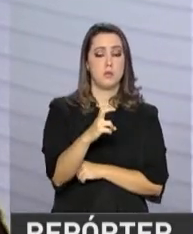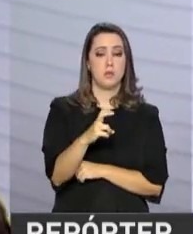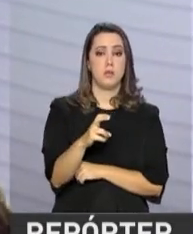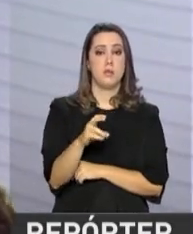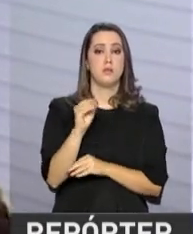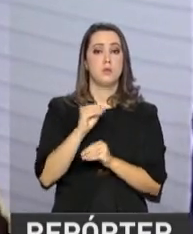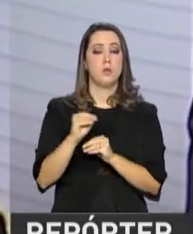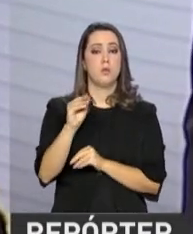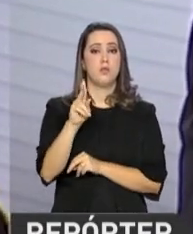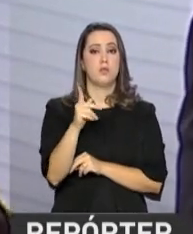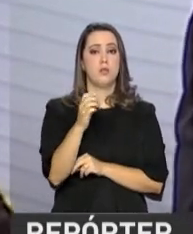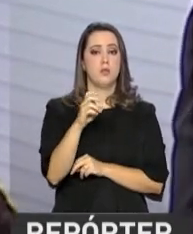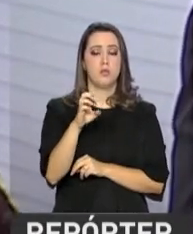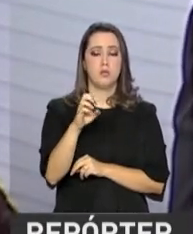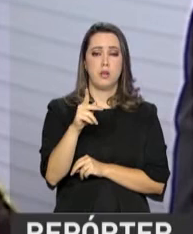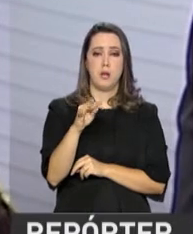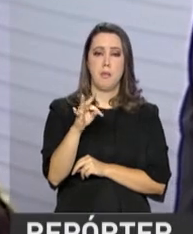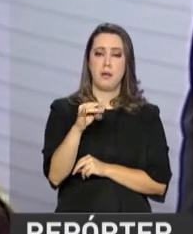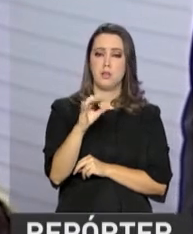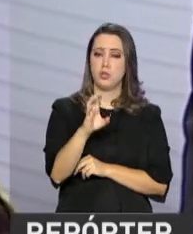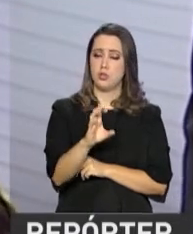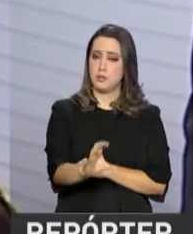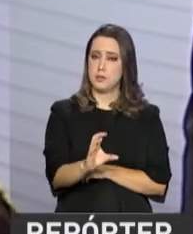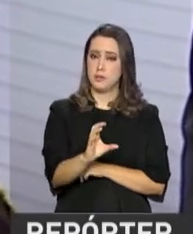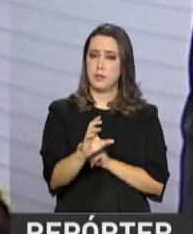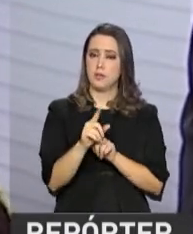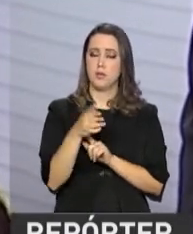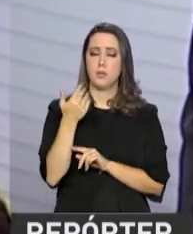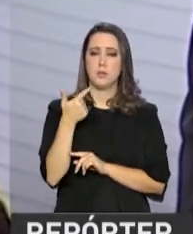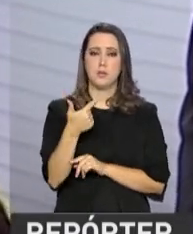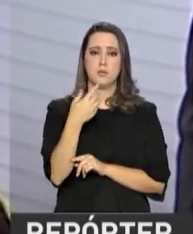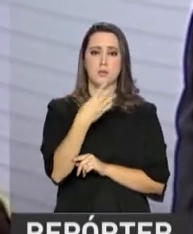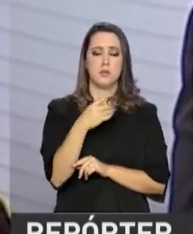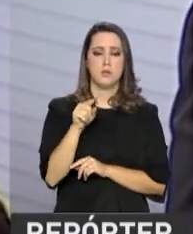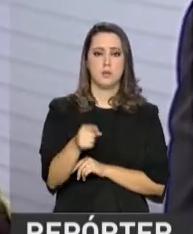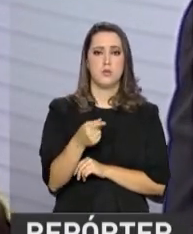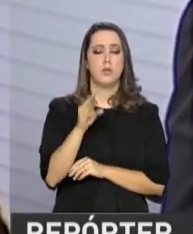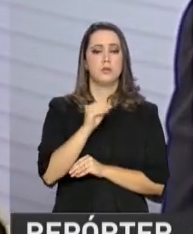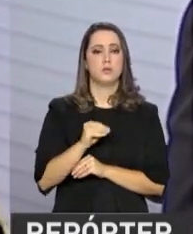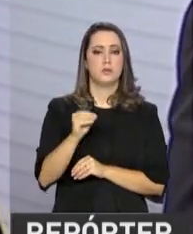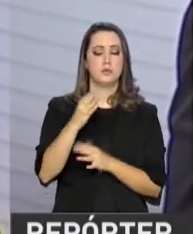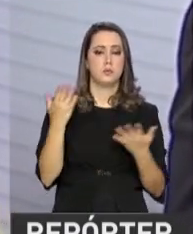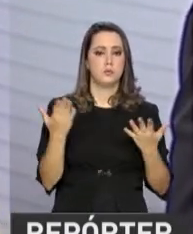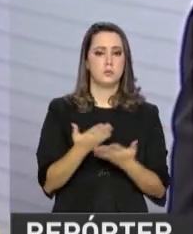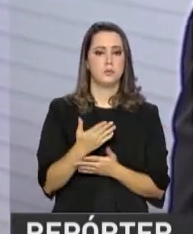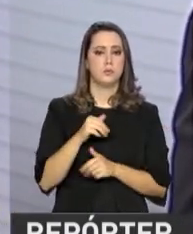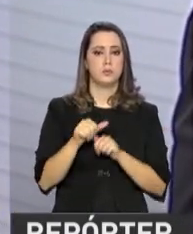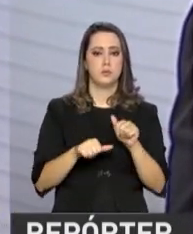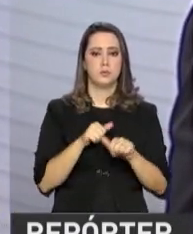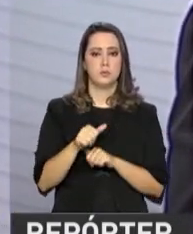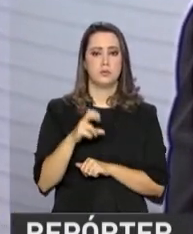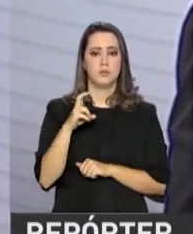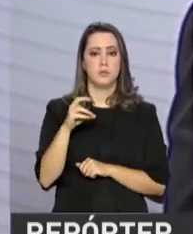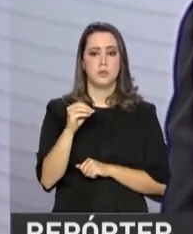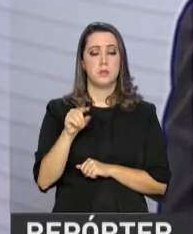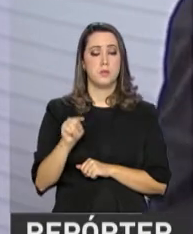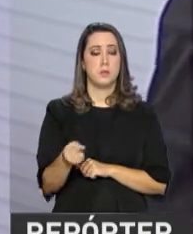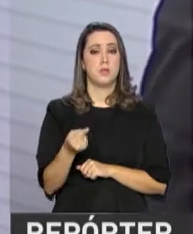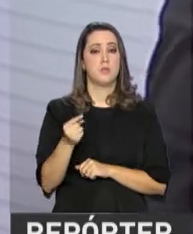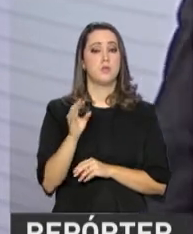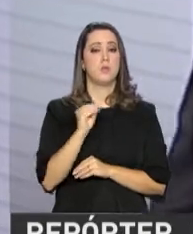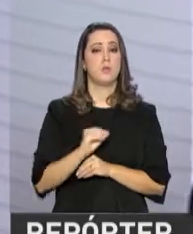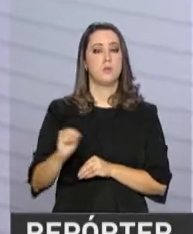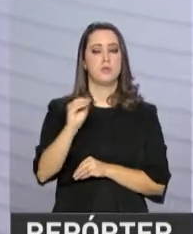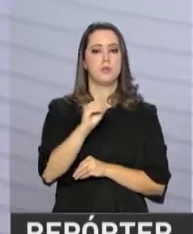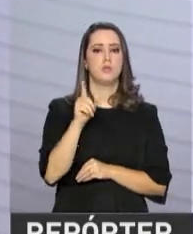com 24 mil tratamentos e agora vamos para 50 mil tratamentos que são